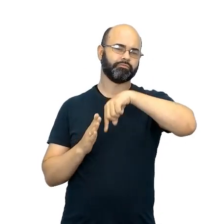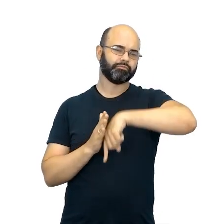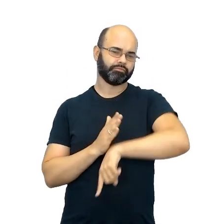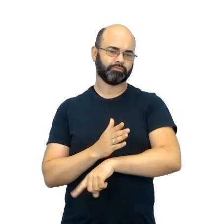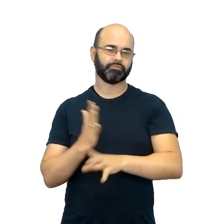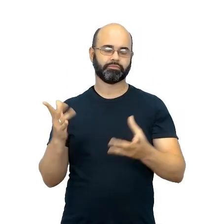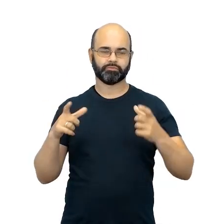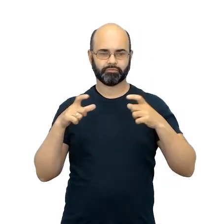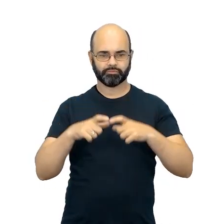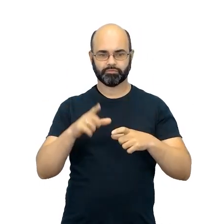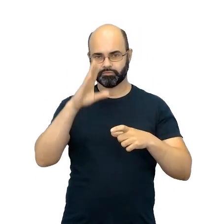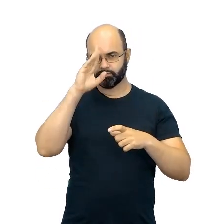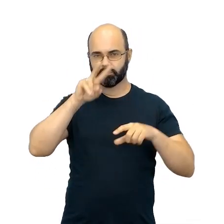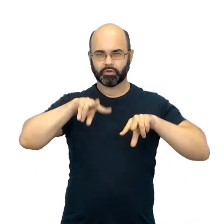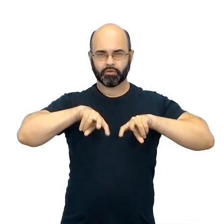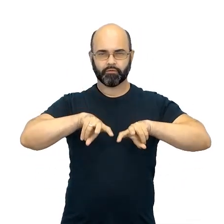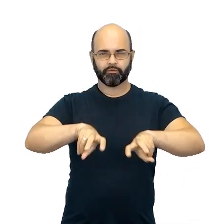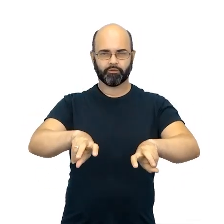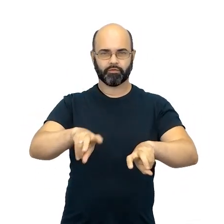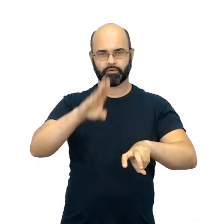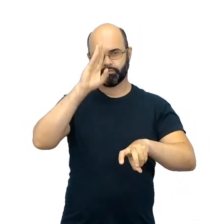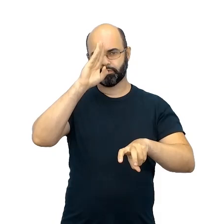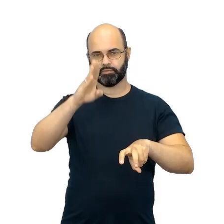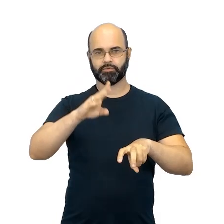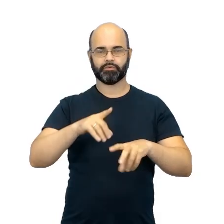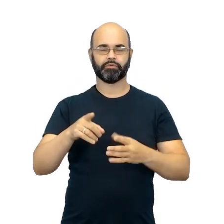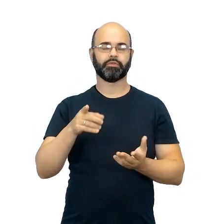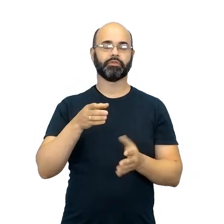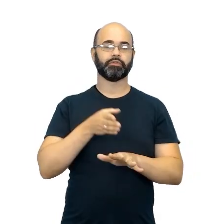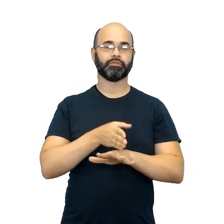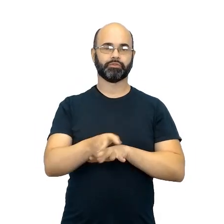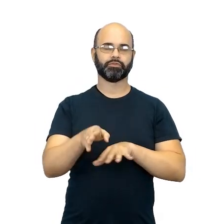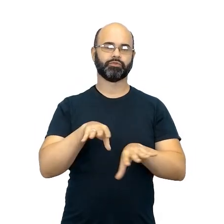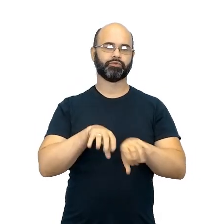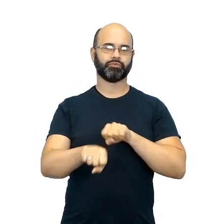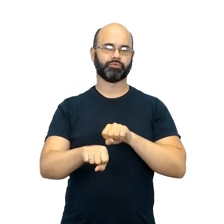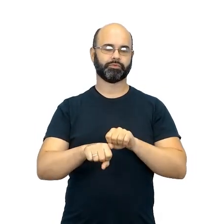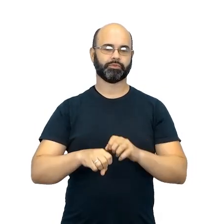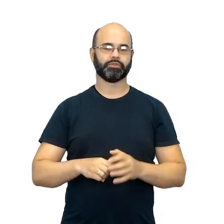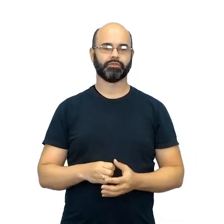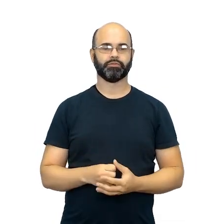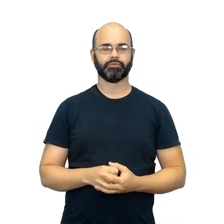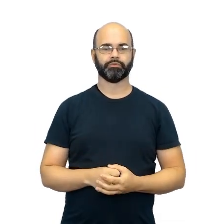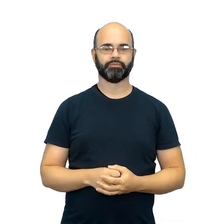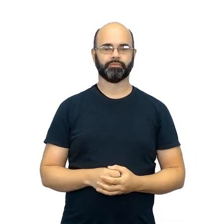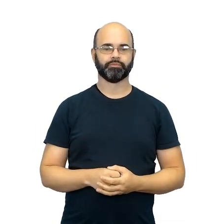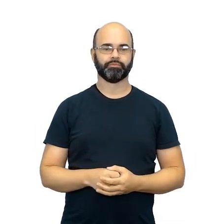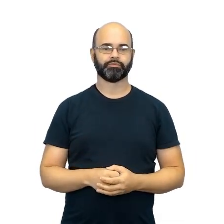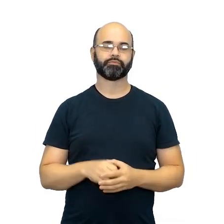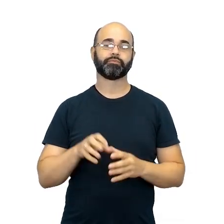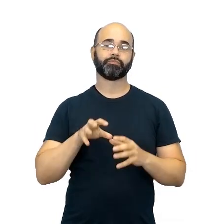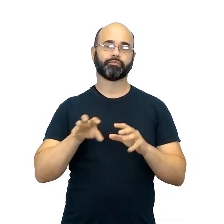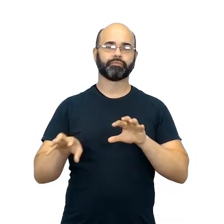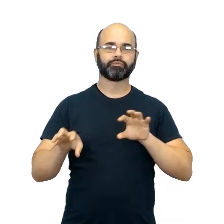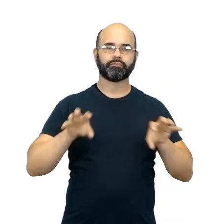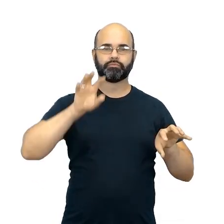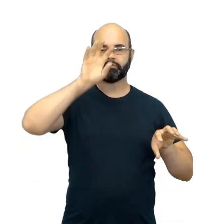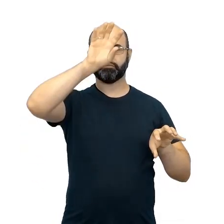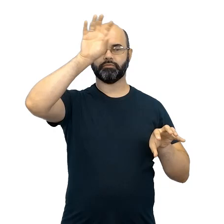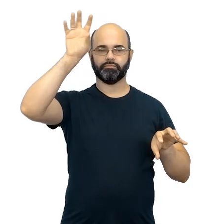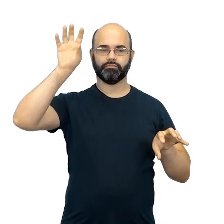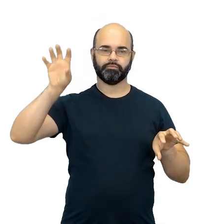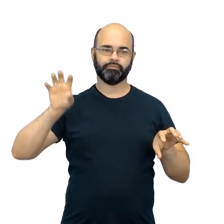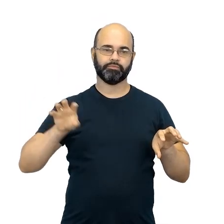nossa imagem, né? Então, é o nosso eixo formativo. Optamos por separar temáticas muito importantes, as quais serão